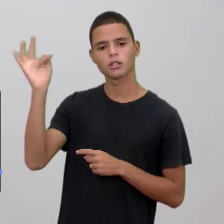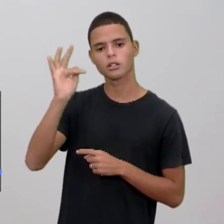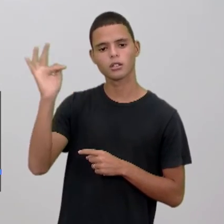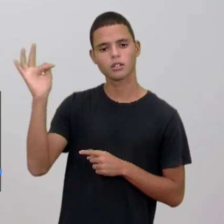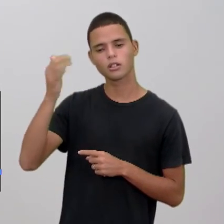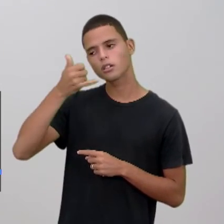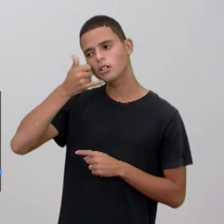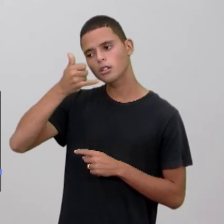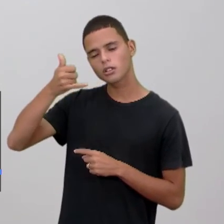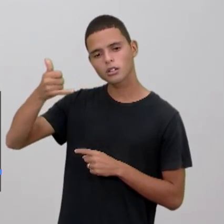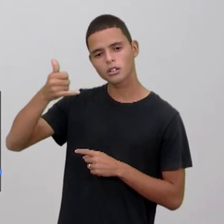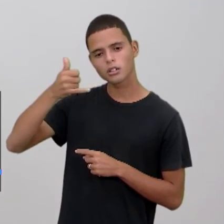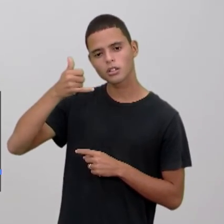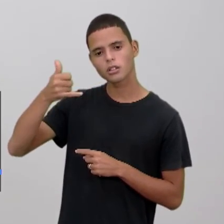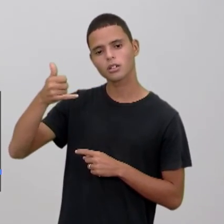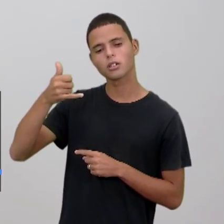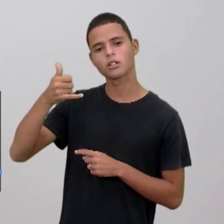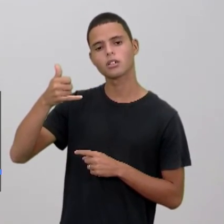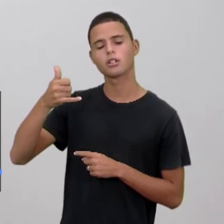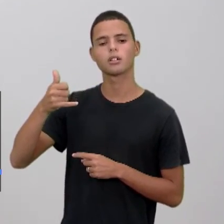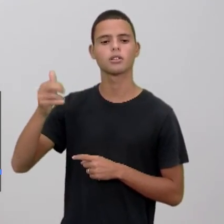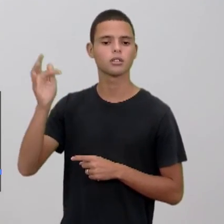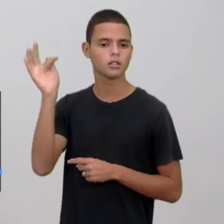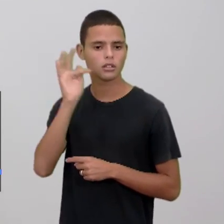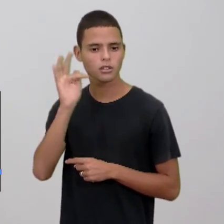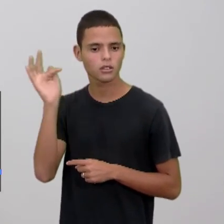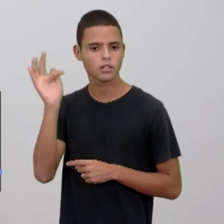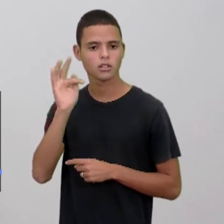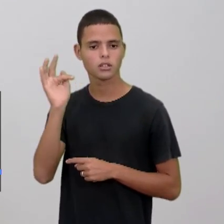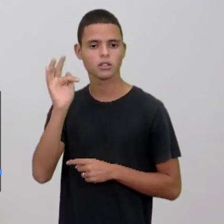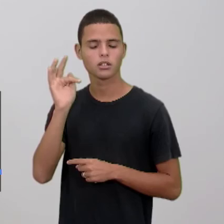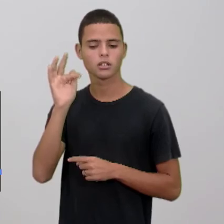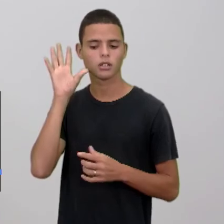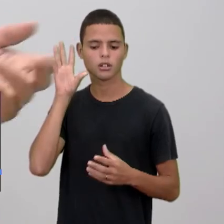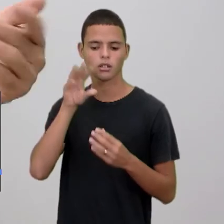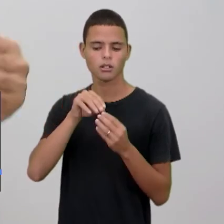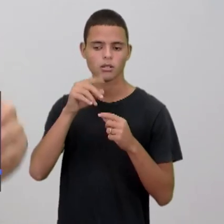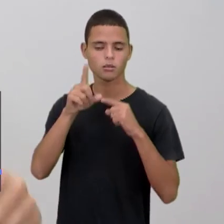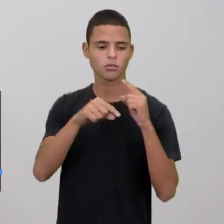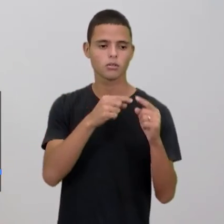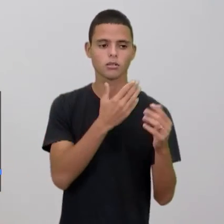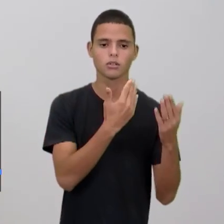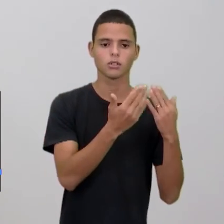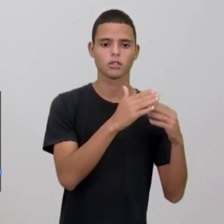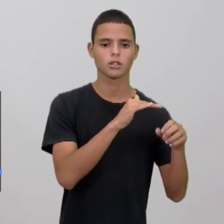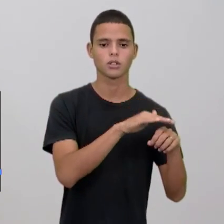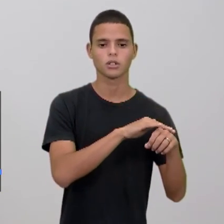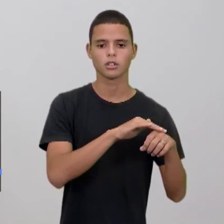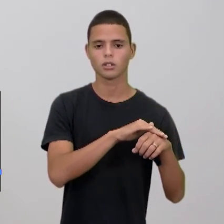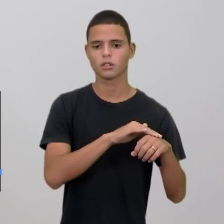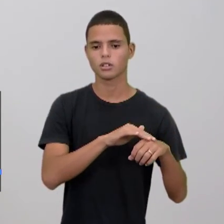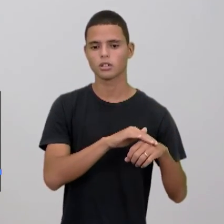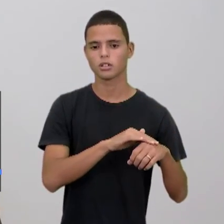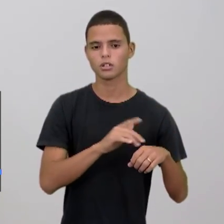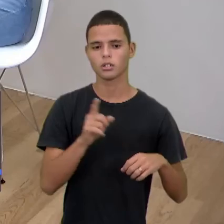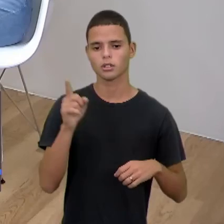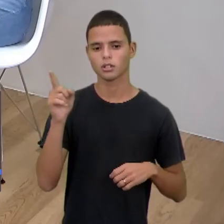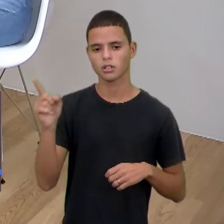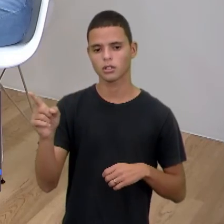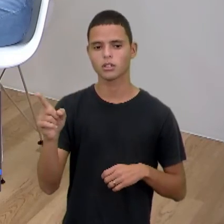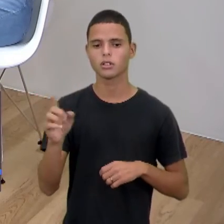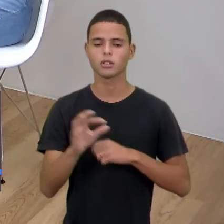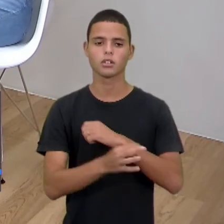Né? E aí, por causa do fenótipo, ele falando em francês, eu concluí, fui conversar com ele. Inclusive, ele era engenheiro. Olha só. E tentava